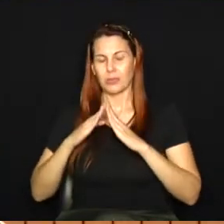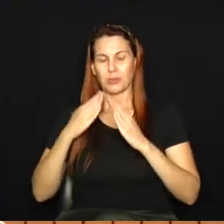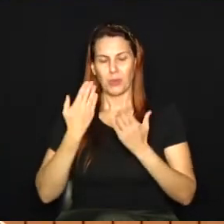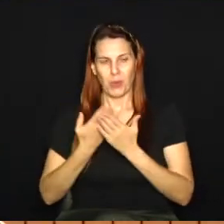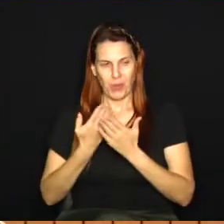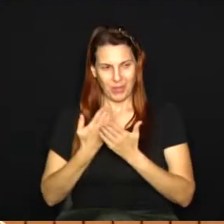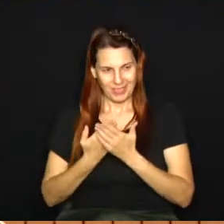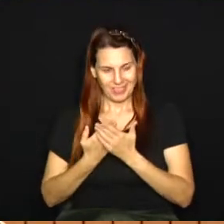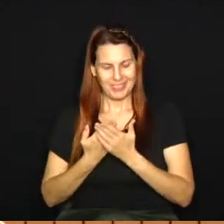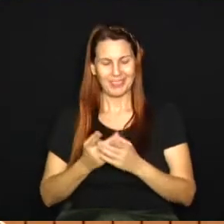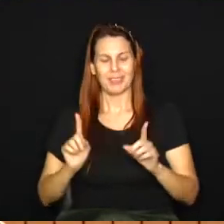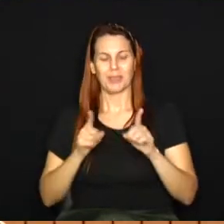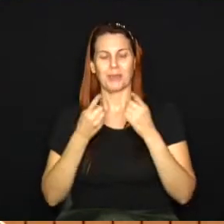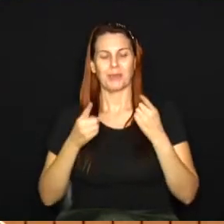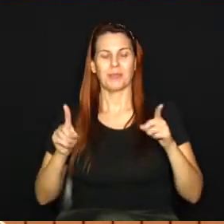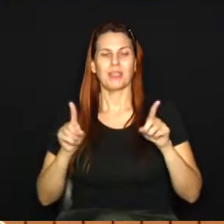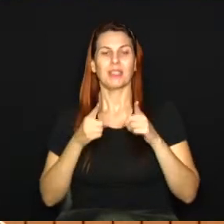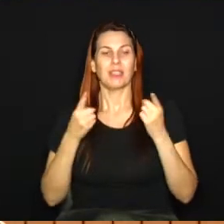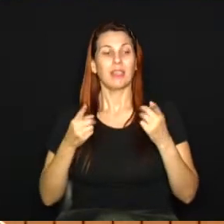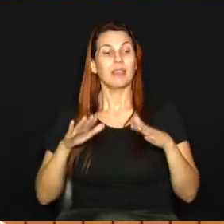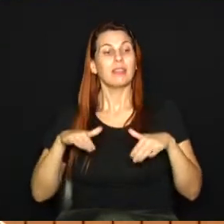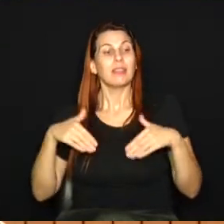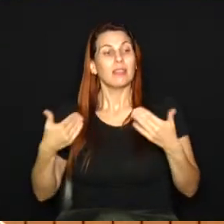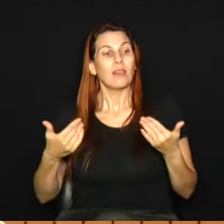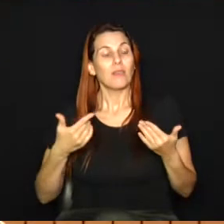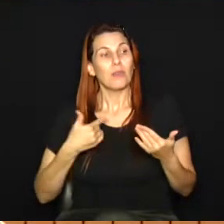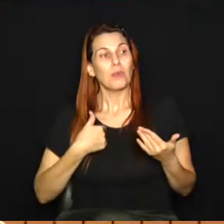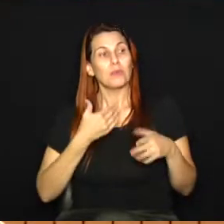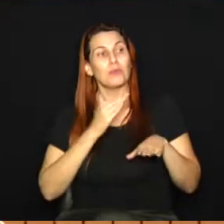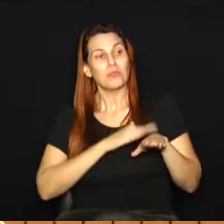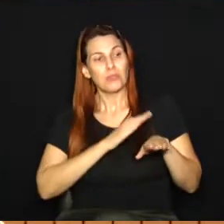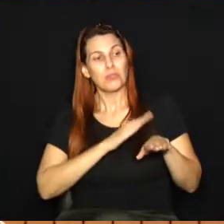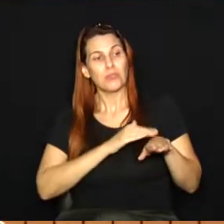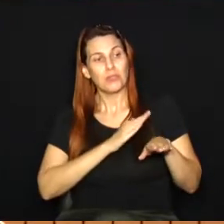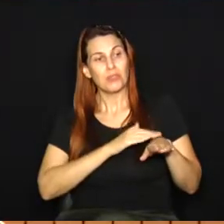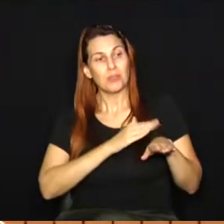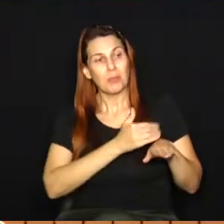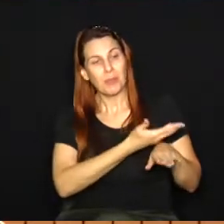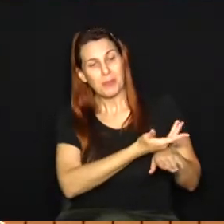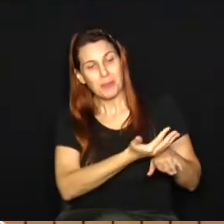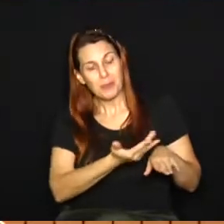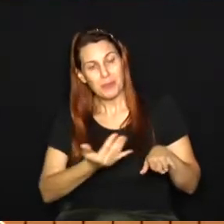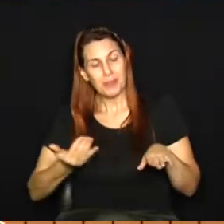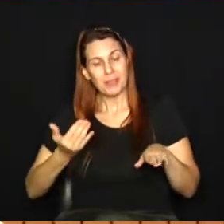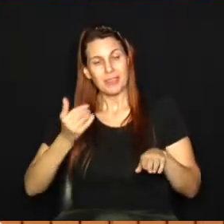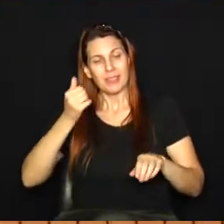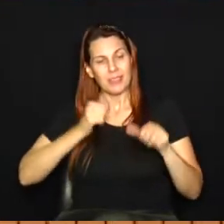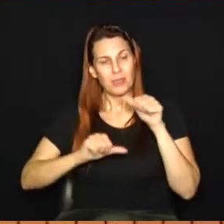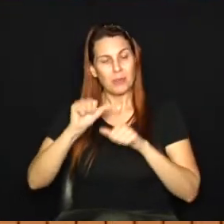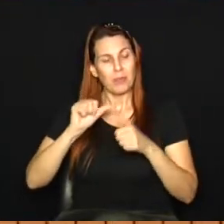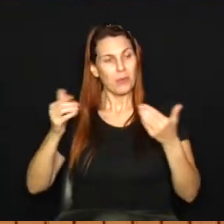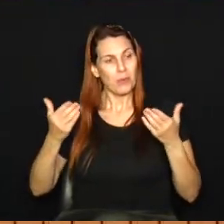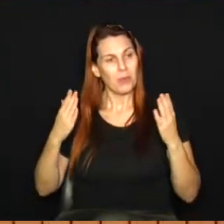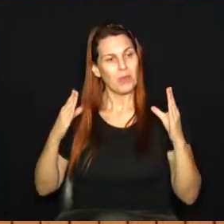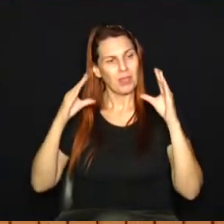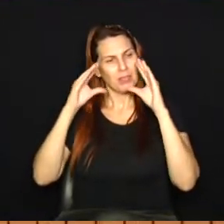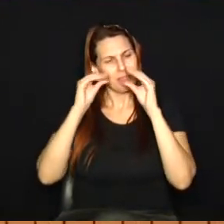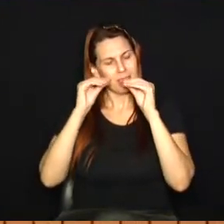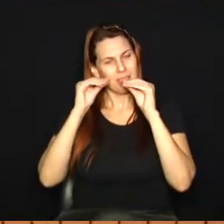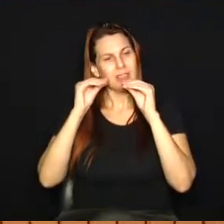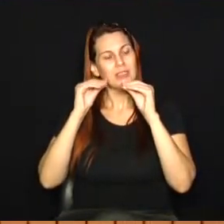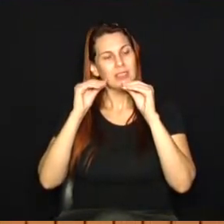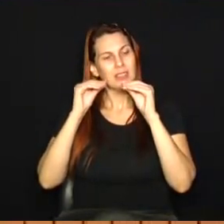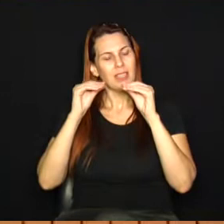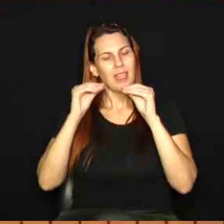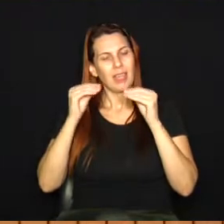então eu chamei-os, se poderiam vir hoje transformar essa noite campineira, deixá-la também com